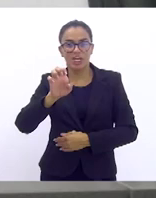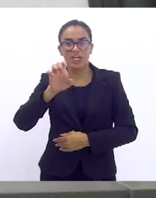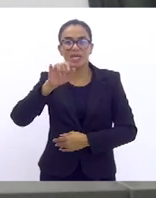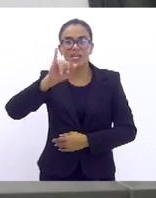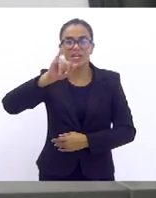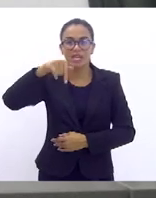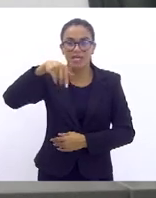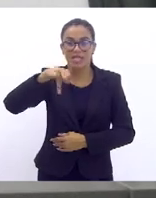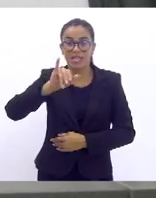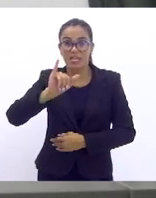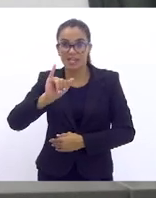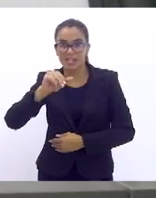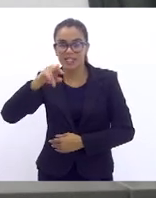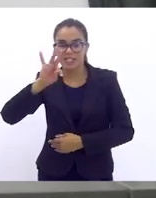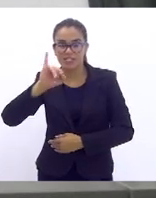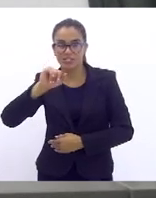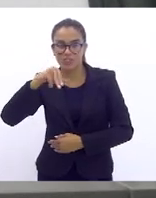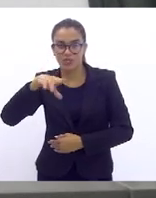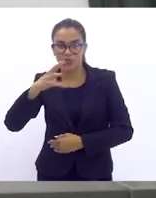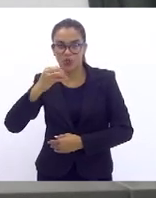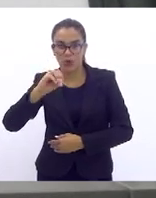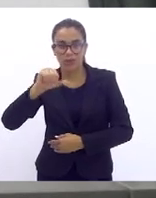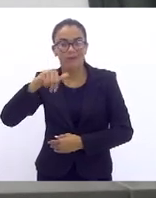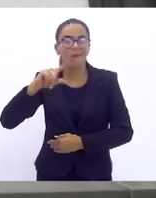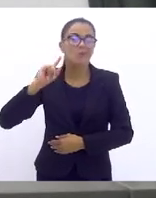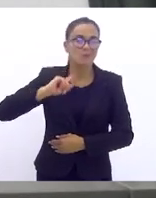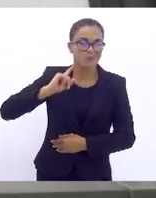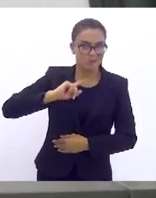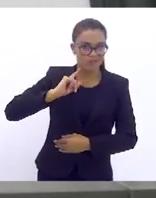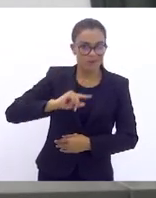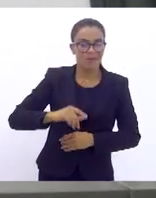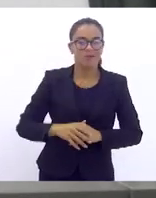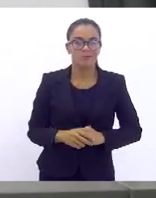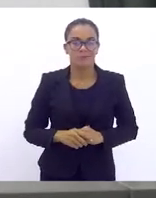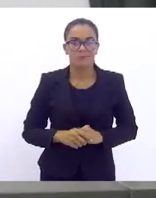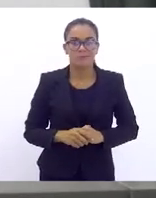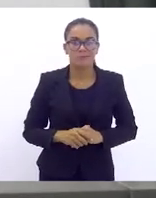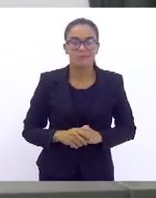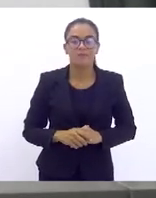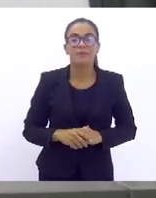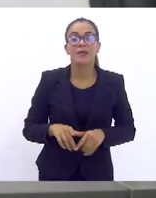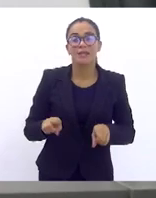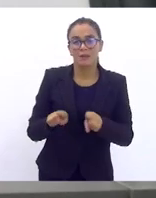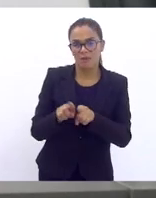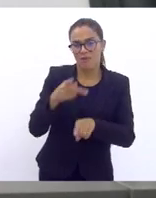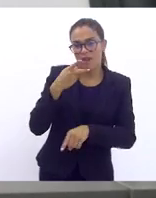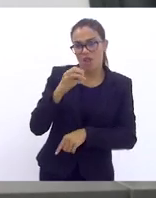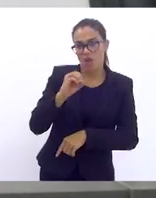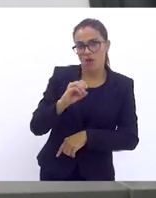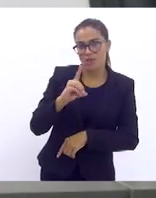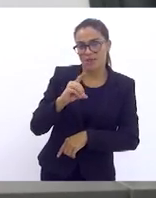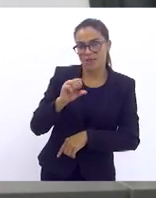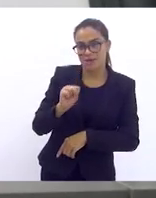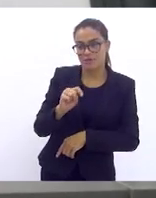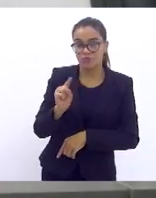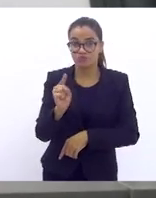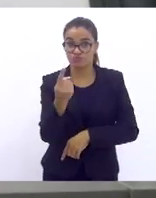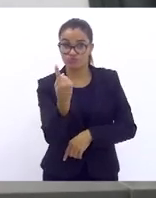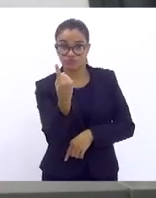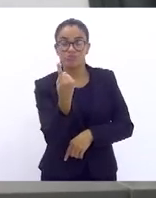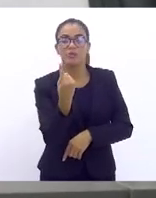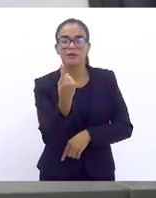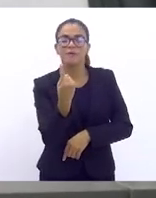então aí falando dessa missão e do como eu falei aqui o ds1 que é o primeiro né